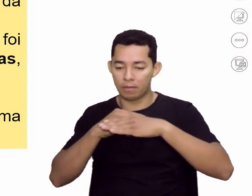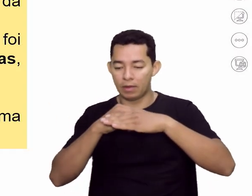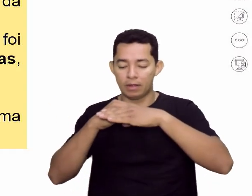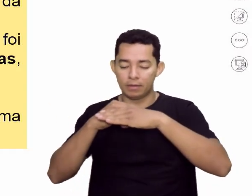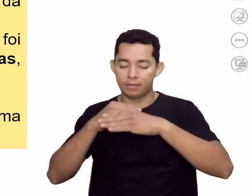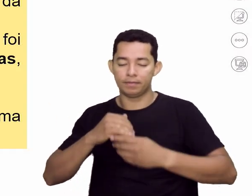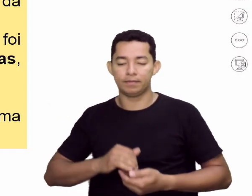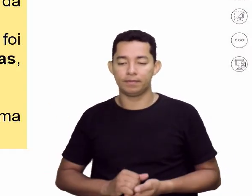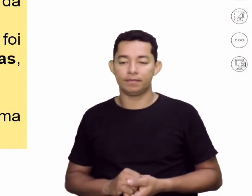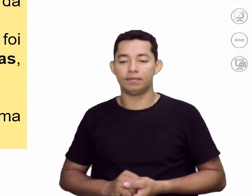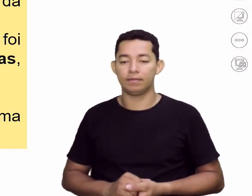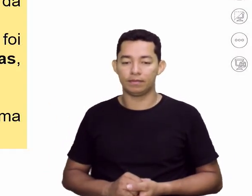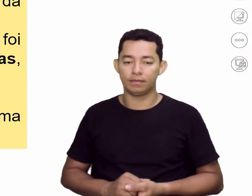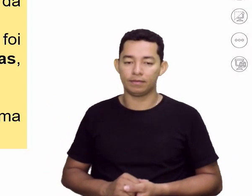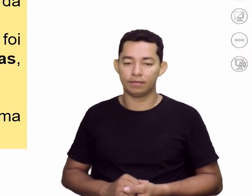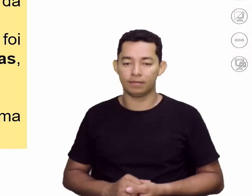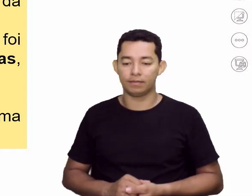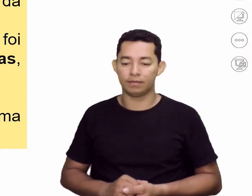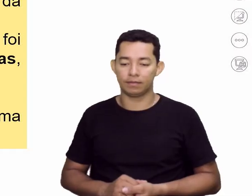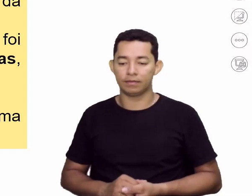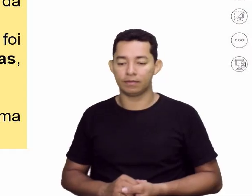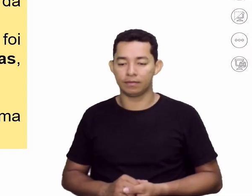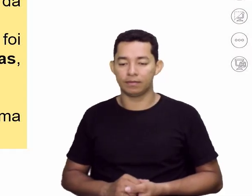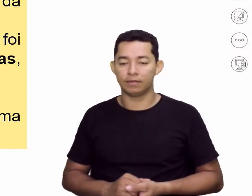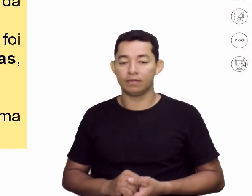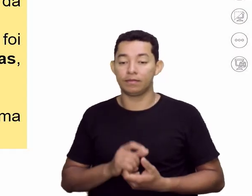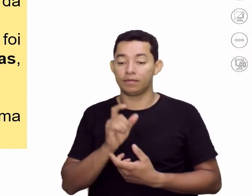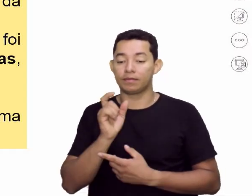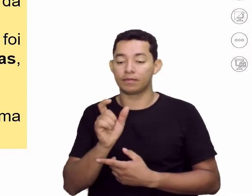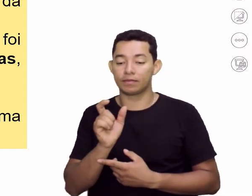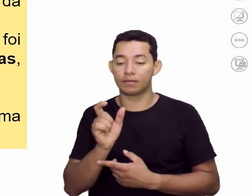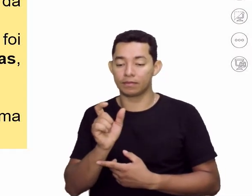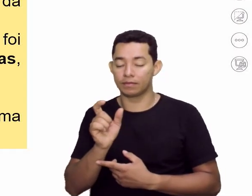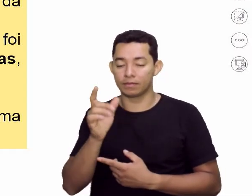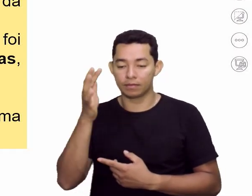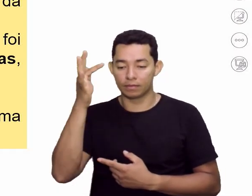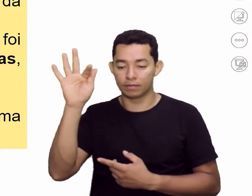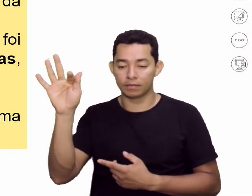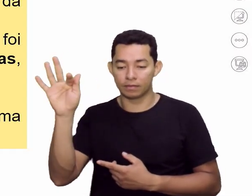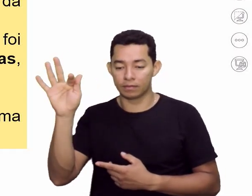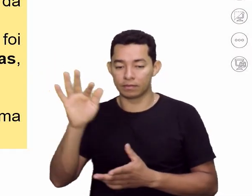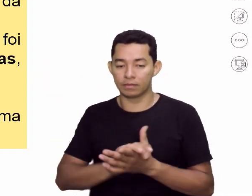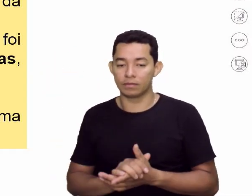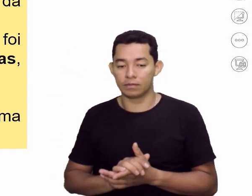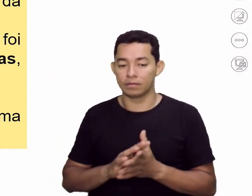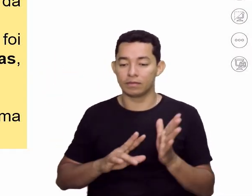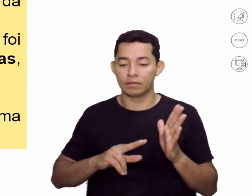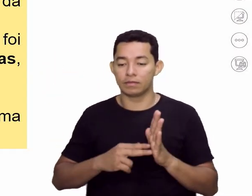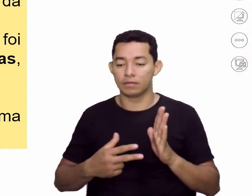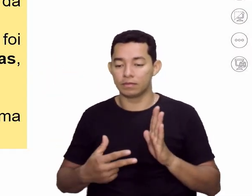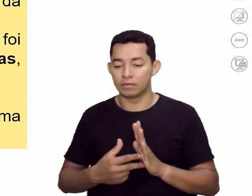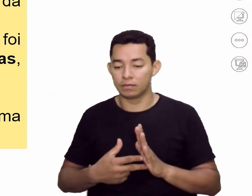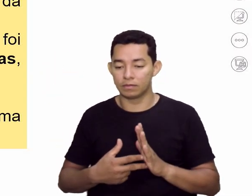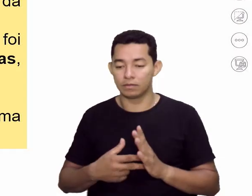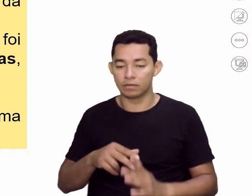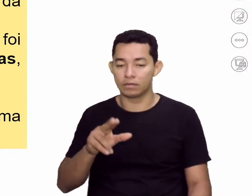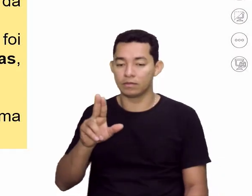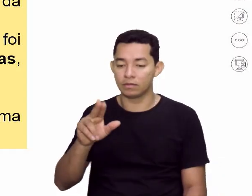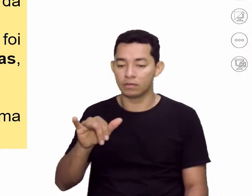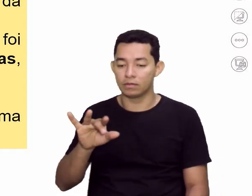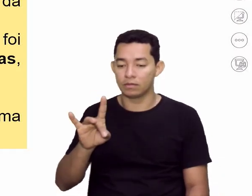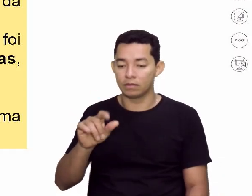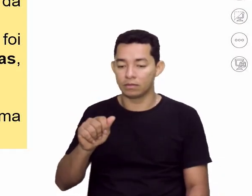enfim. É uma palavra francesa que originalmente significava a unidade avançada